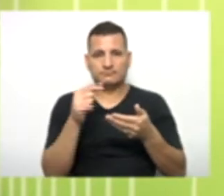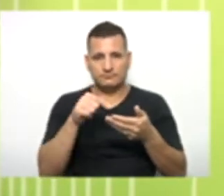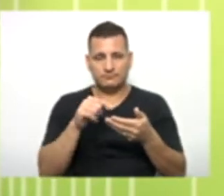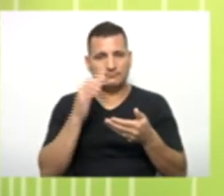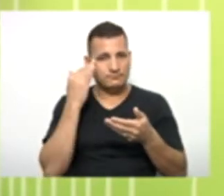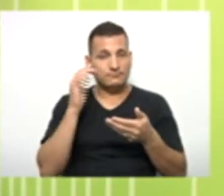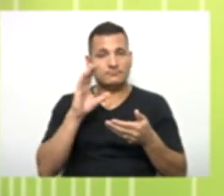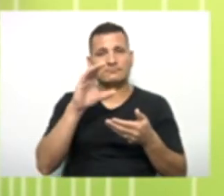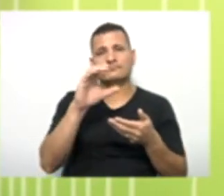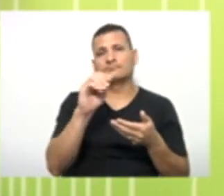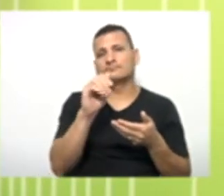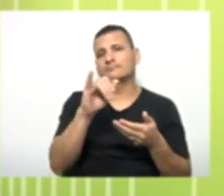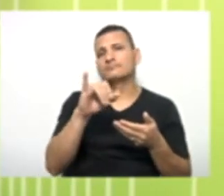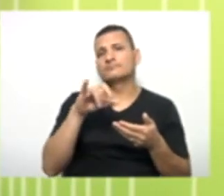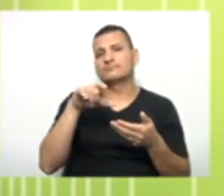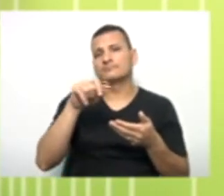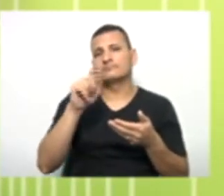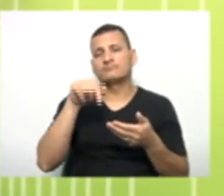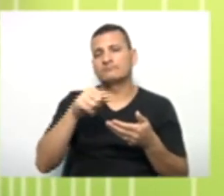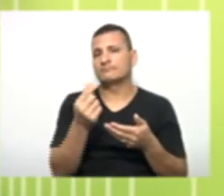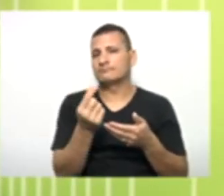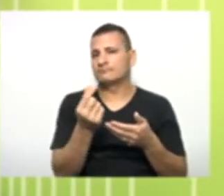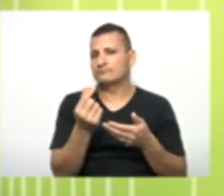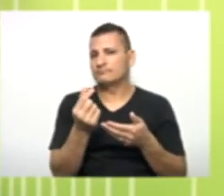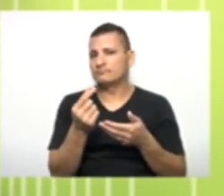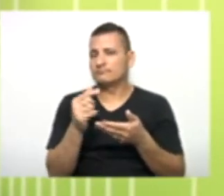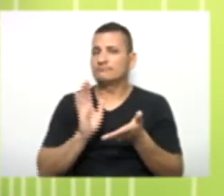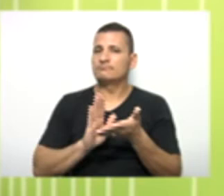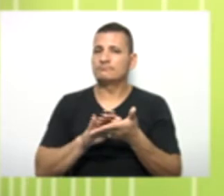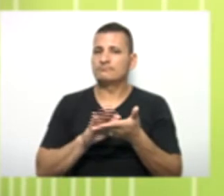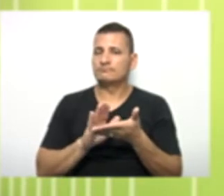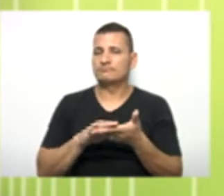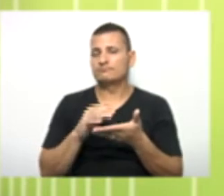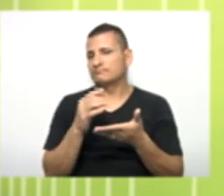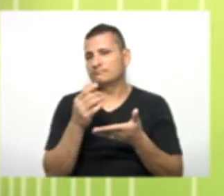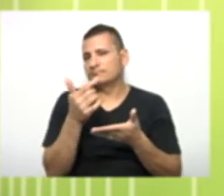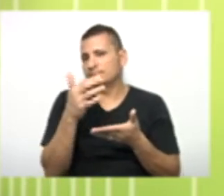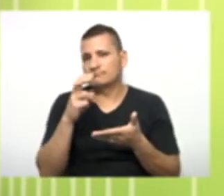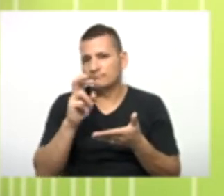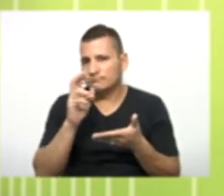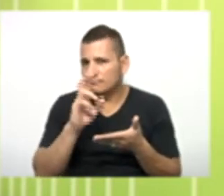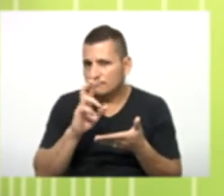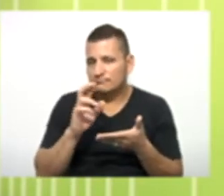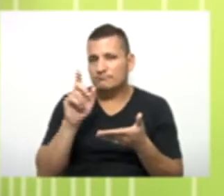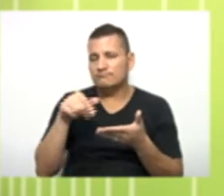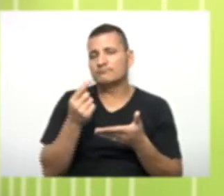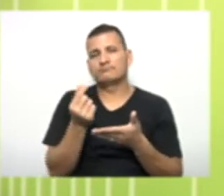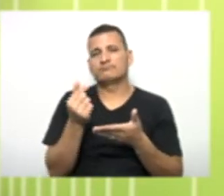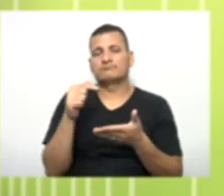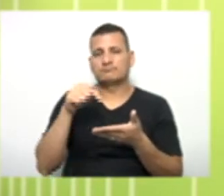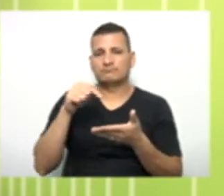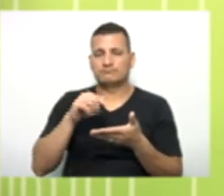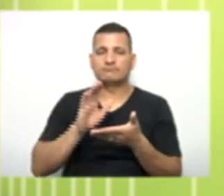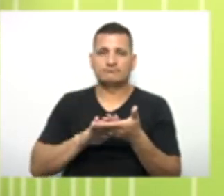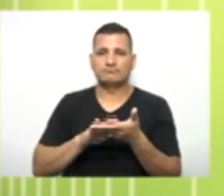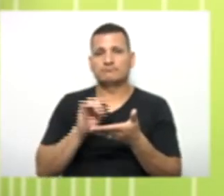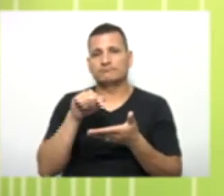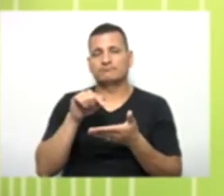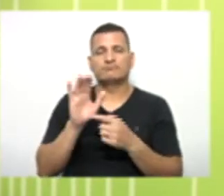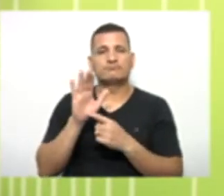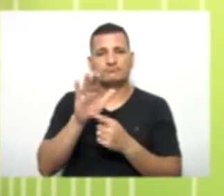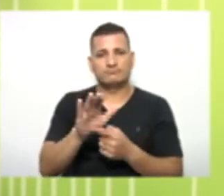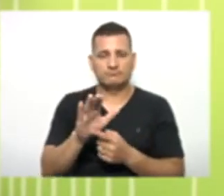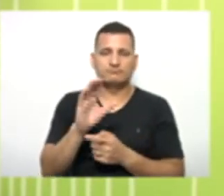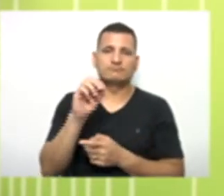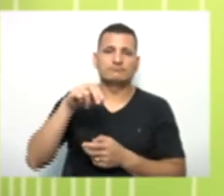aquele dinheiro vivo, né, que eu tenho. A nota de R$50 são aqueles valores que representa a